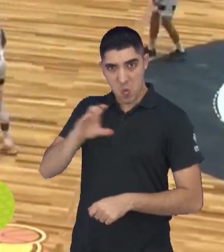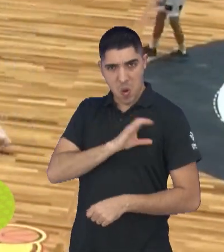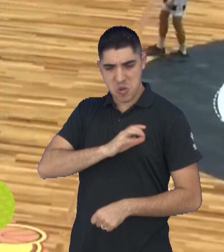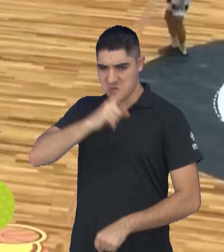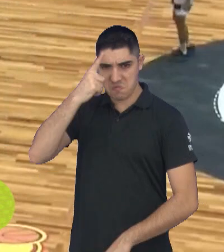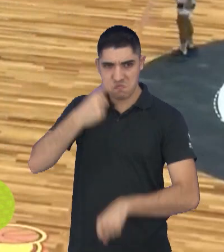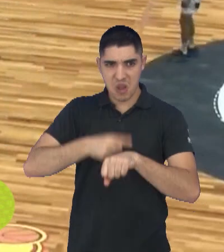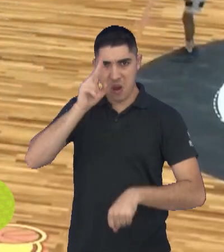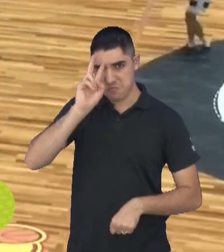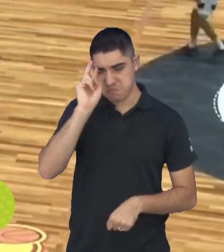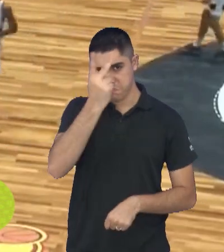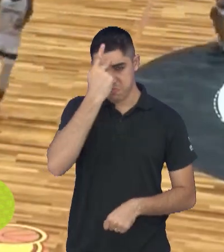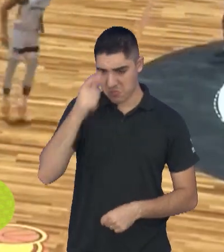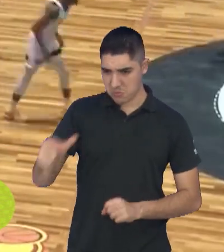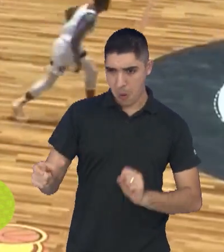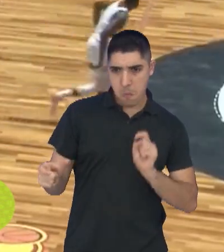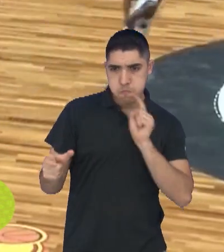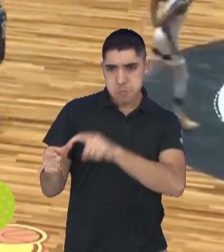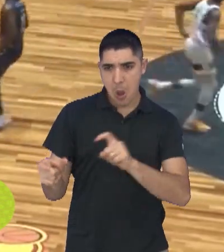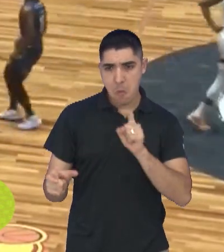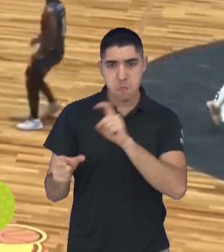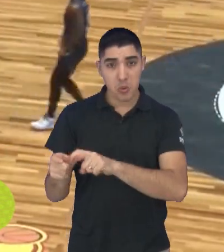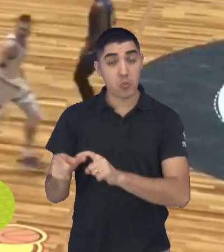moeda, não deixando o São José abrir,